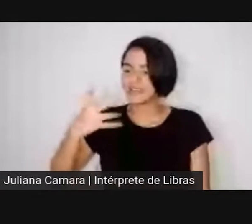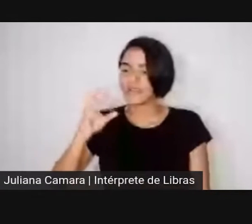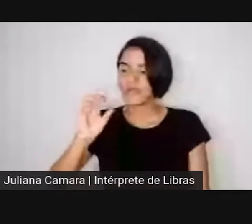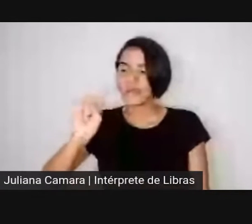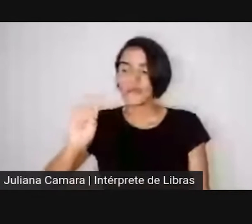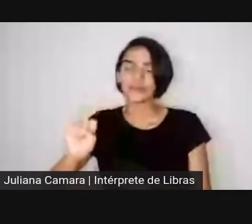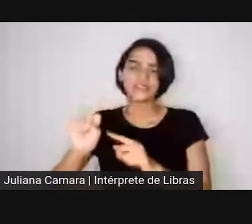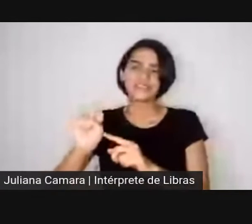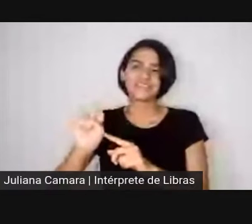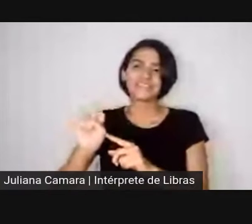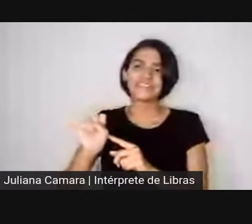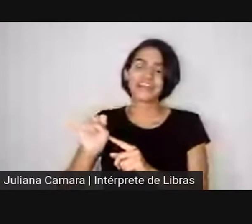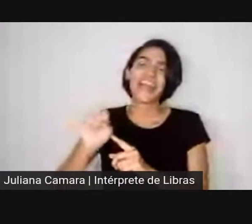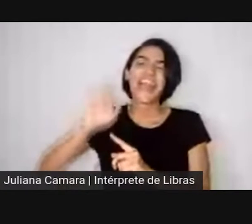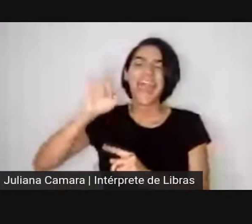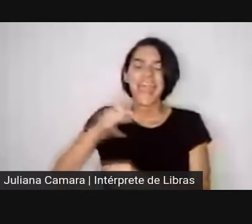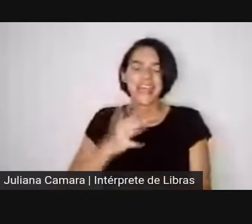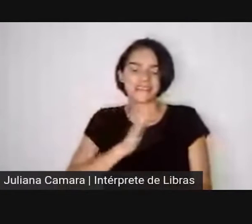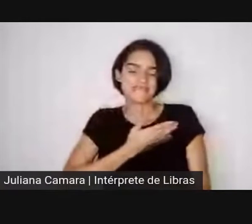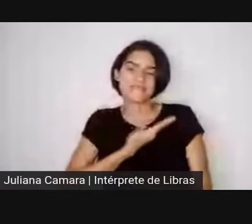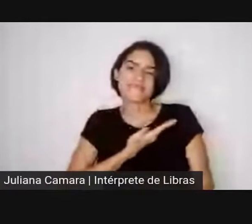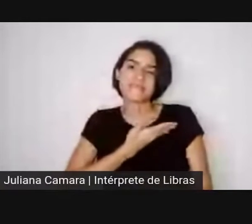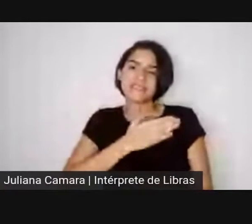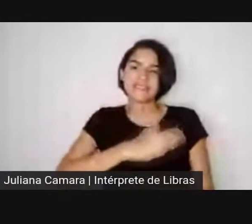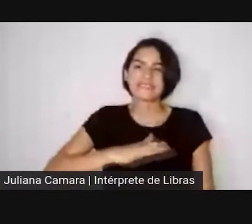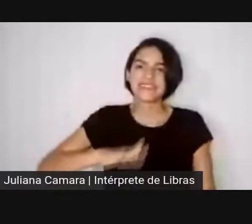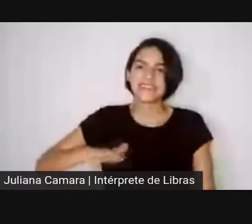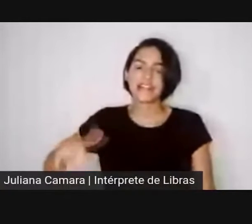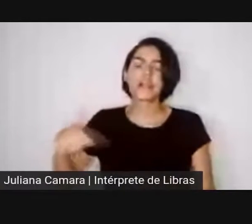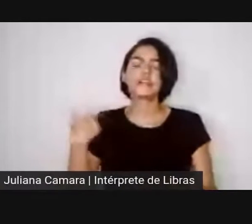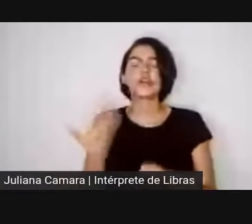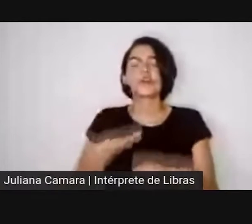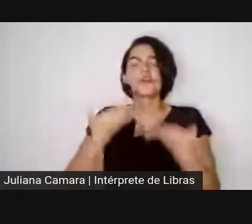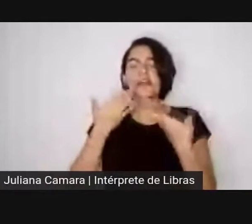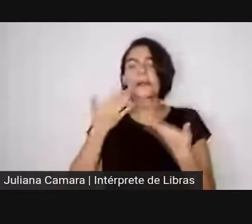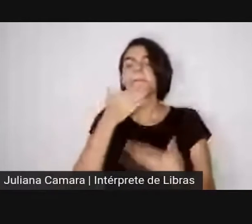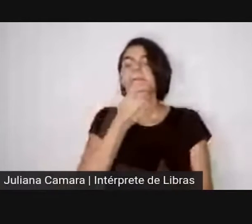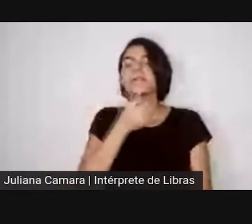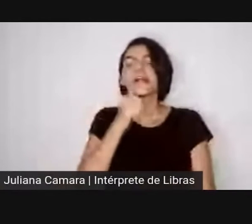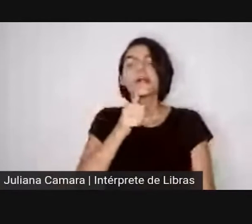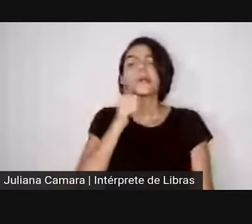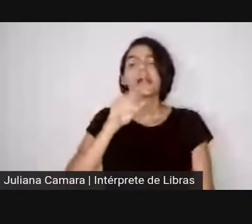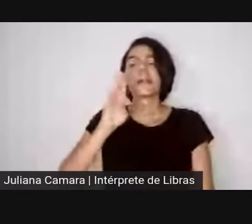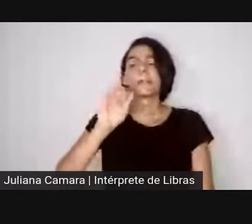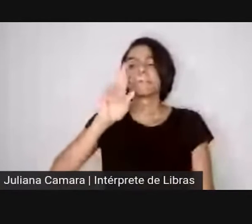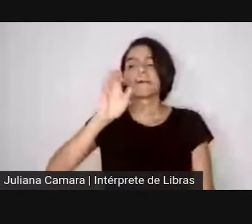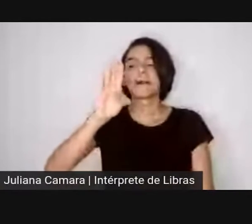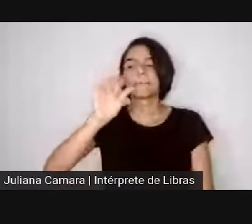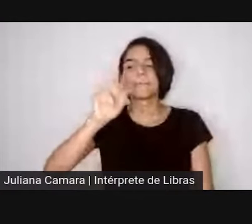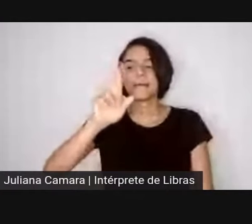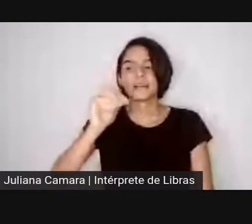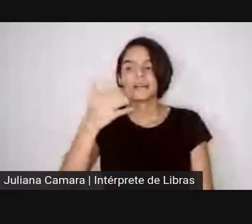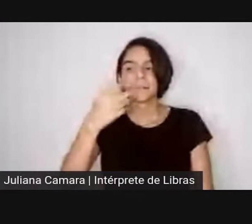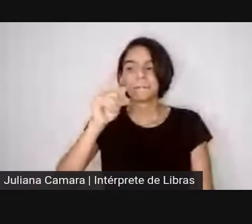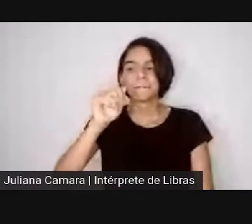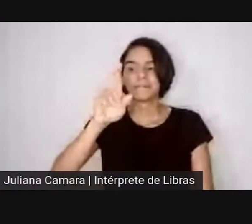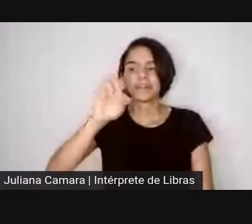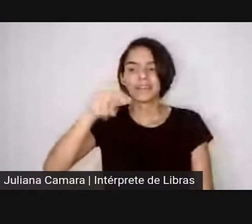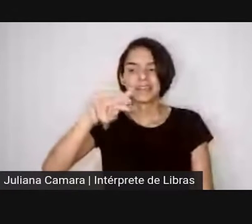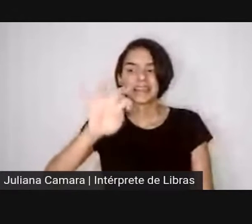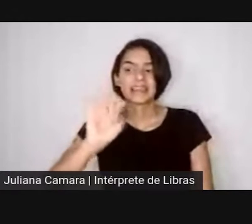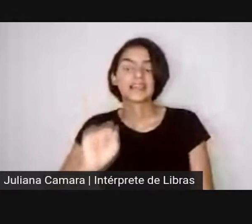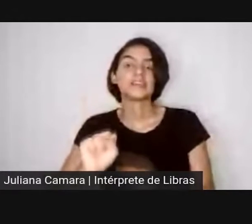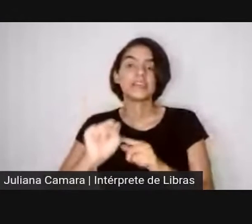A Bárbara Parente, dentre outras pessoas, né? Não vou lembrar o nome, de fazer uma palestra, não uma